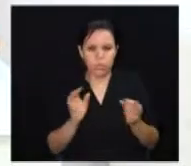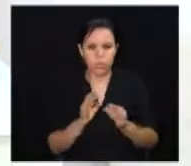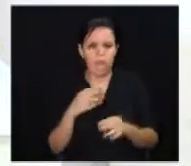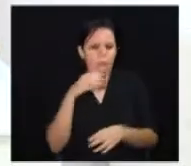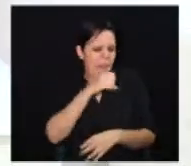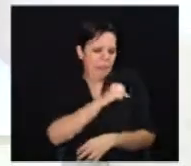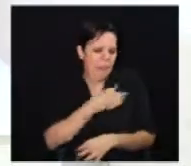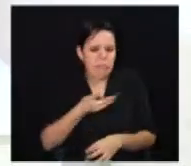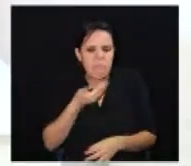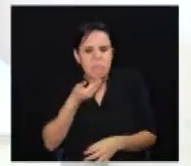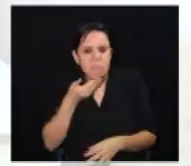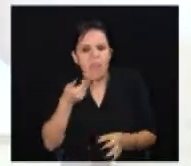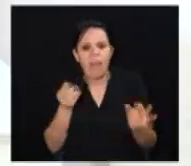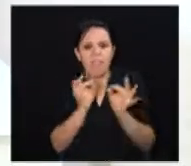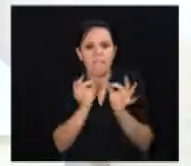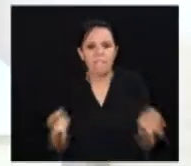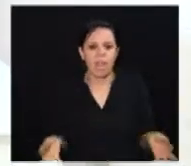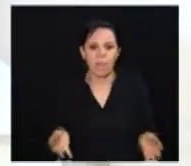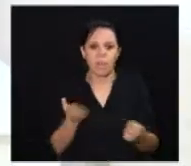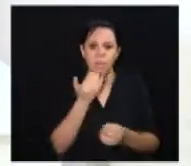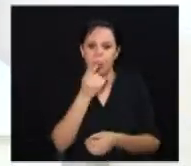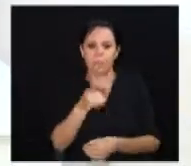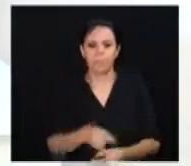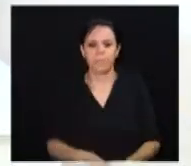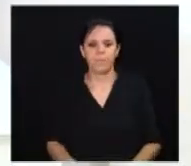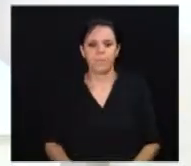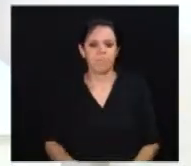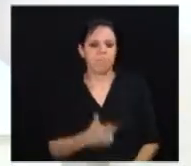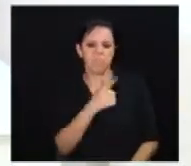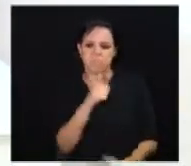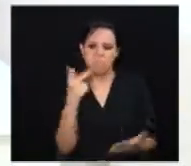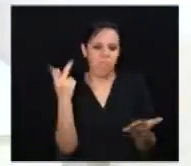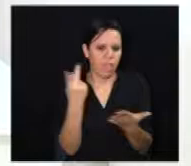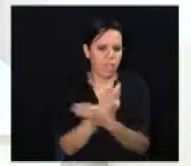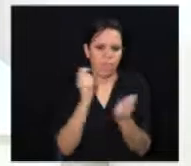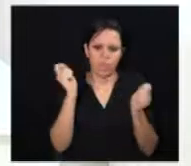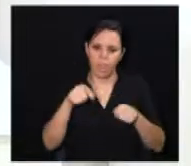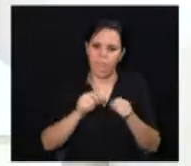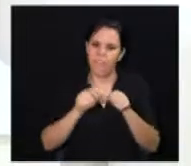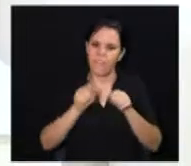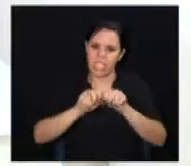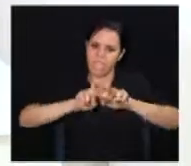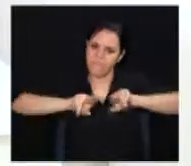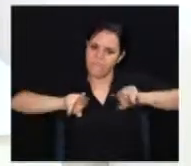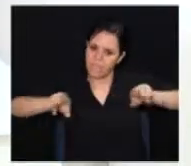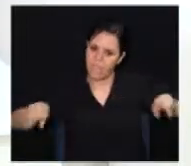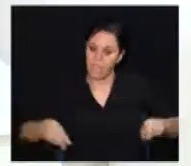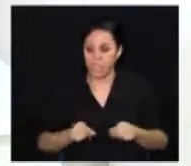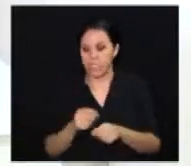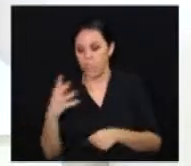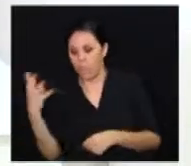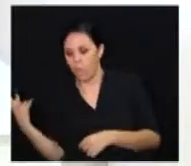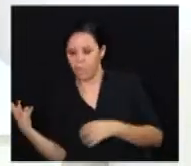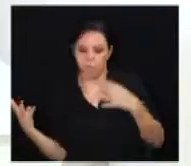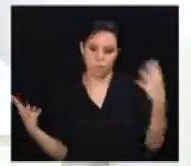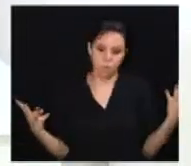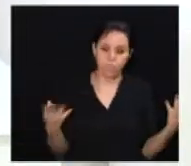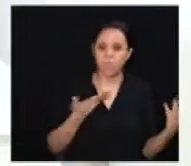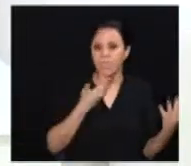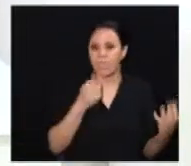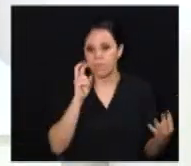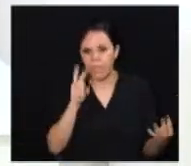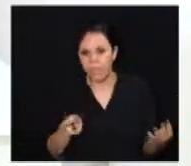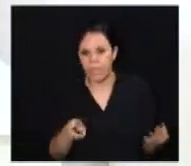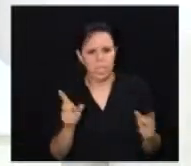Muito rápido, muito simples. Essa massa que a gente não fez... Não tem erro, dá pra fazer vários de uma vez. Eu fiz de 4 em 4 aqui pra ficar mais fácil pra gente ver, mas você